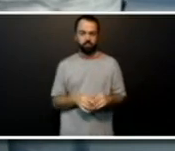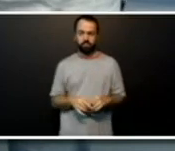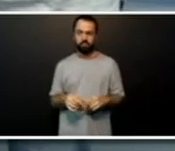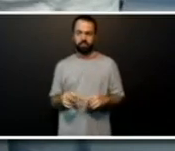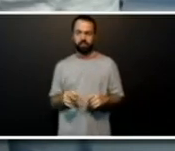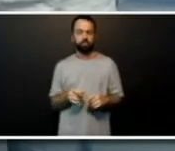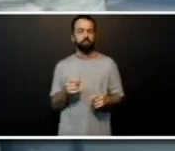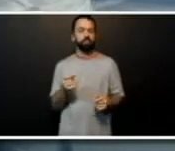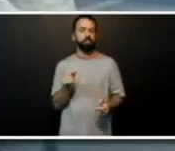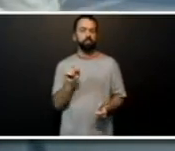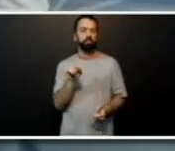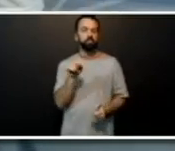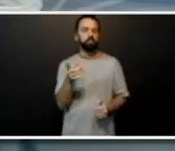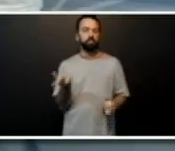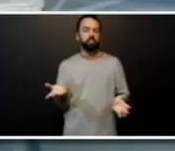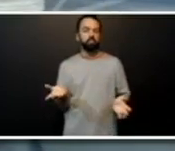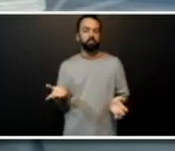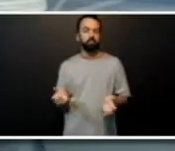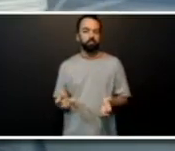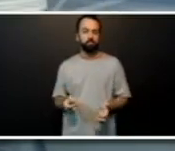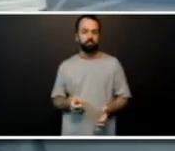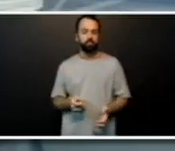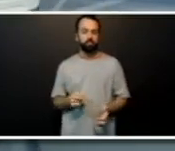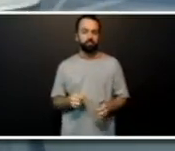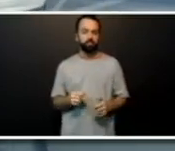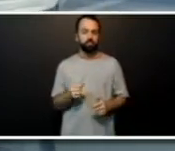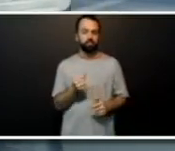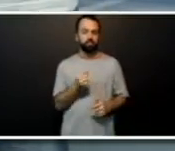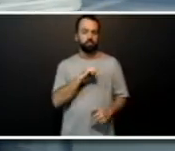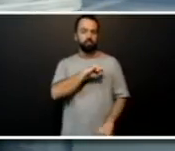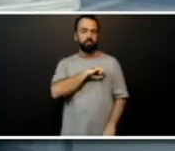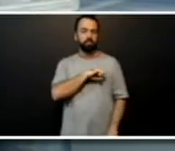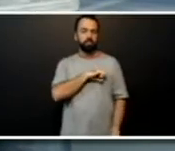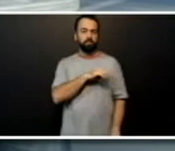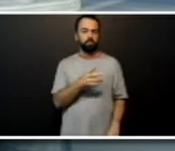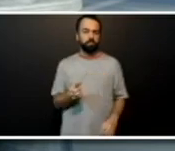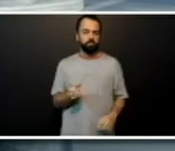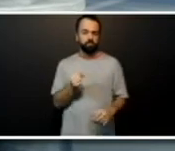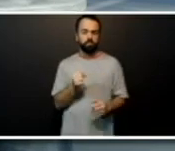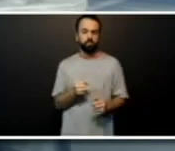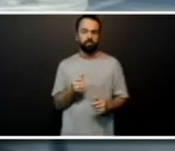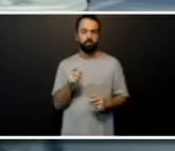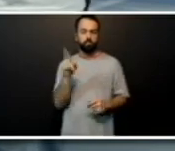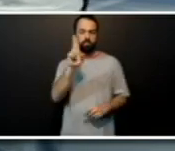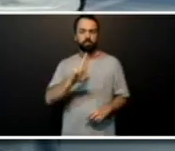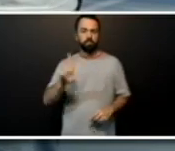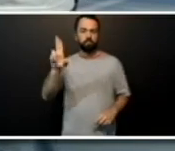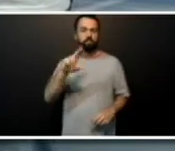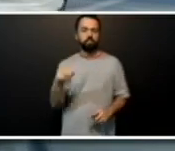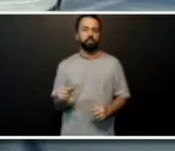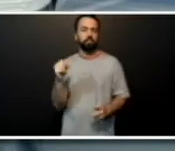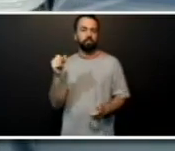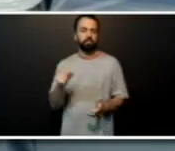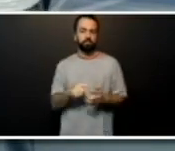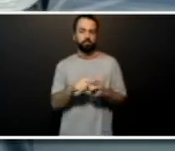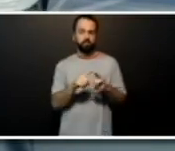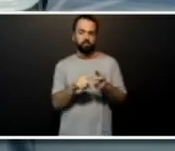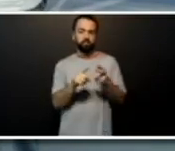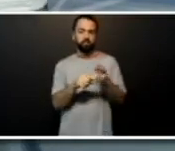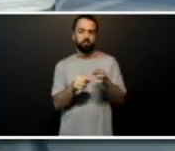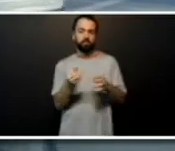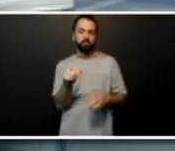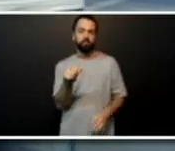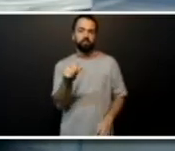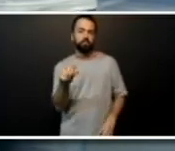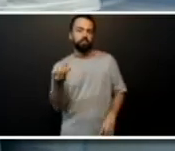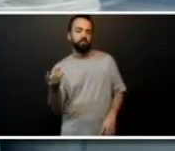números naturais? É todo número que nós usamos para